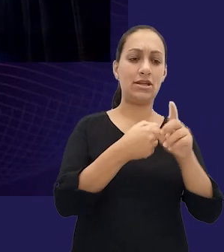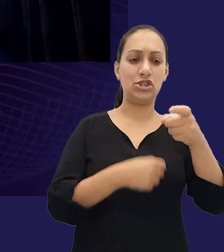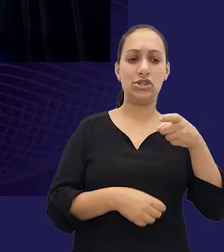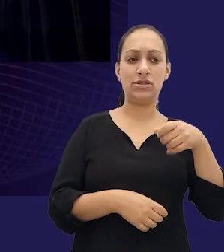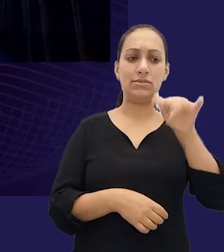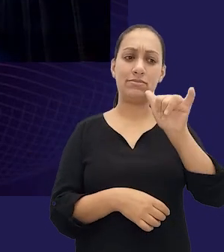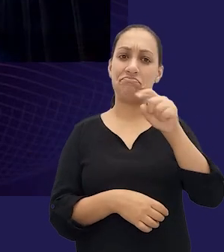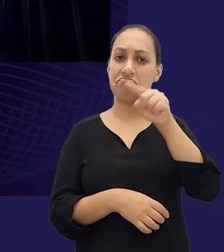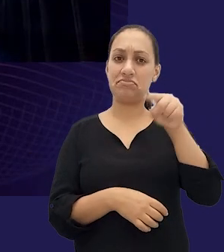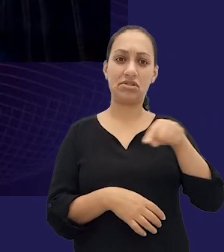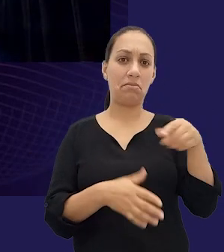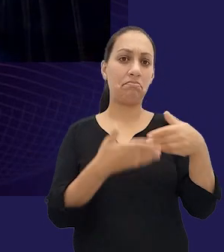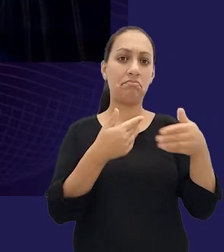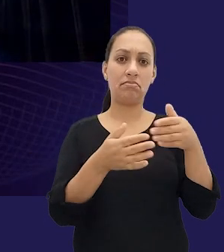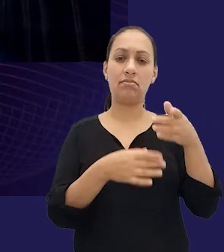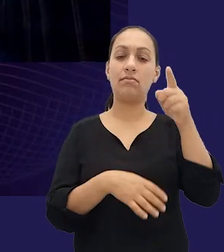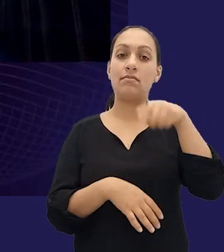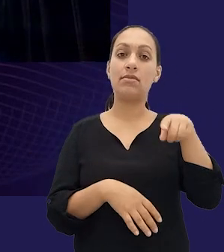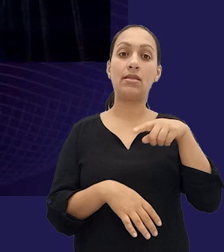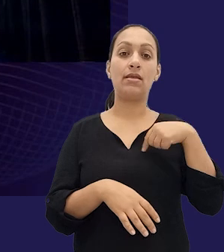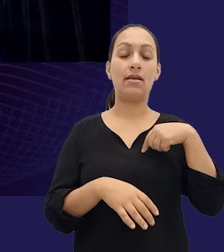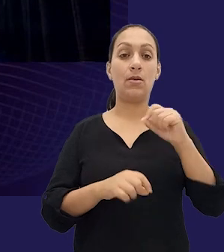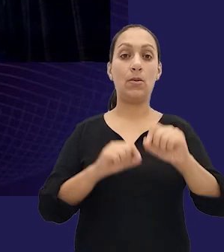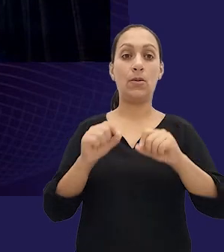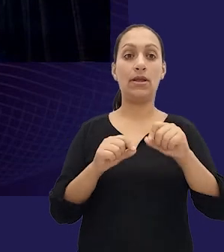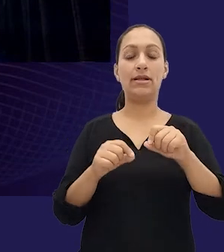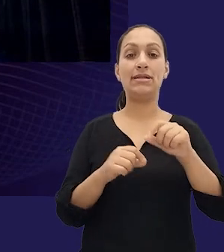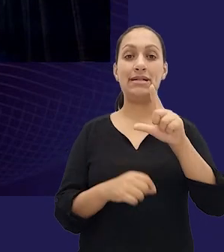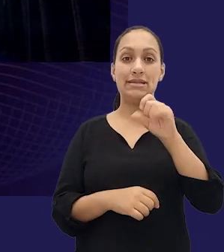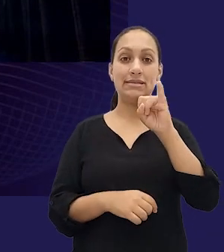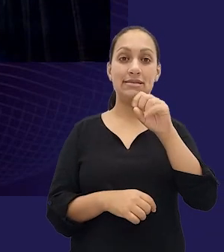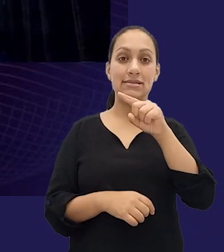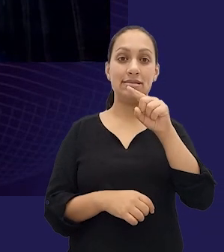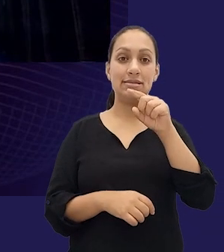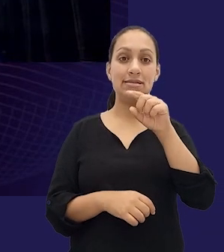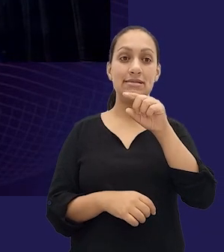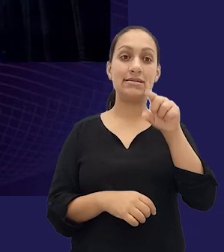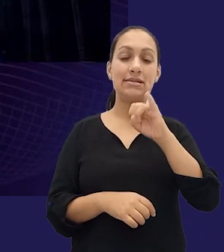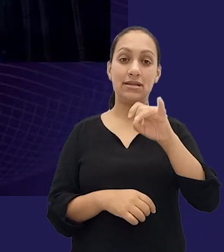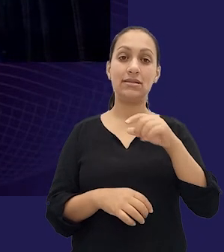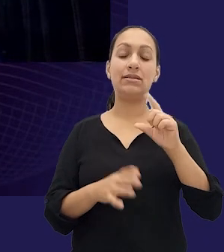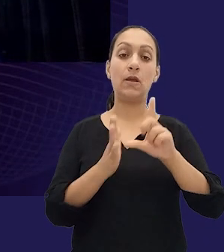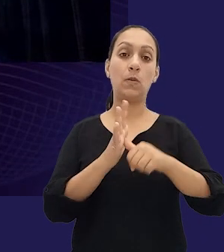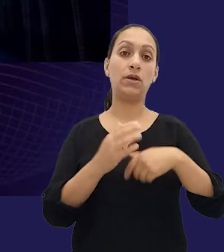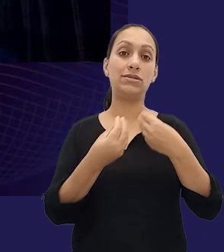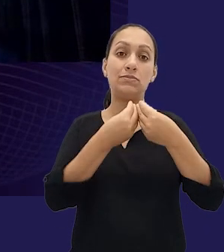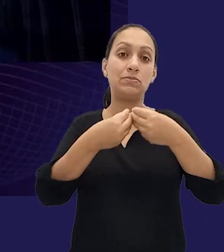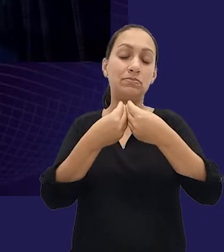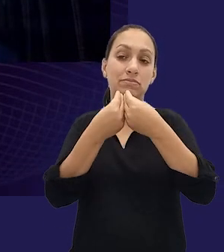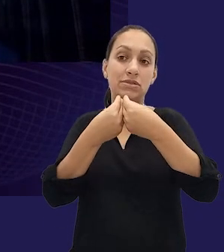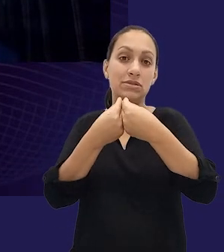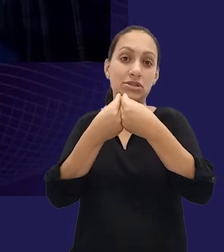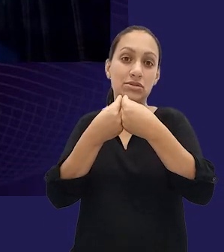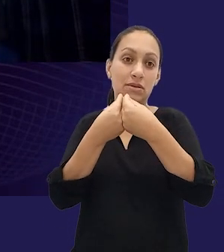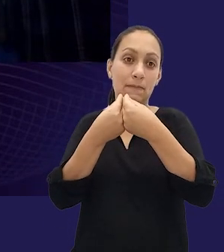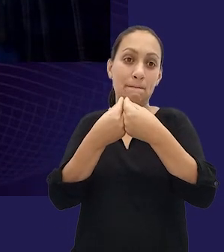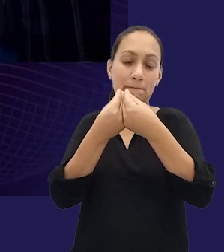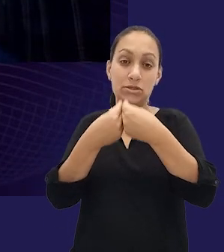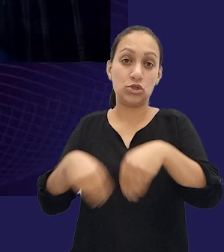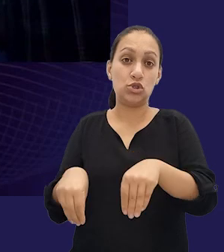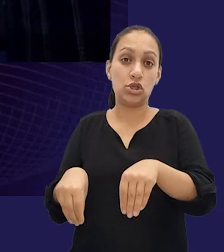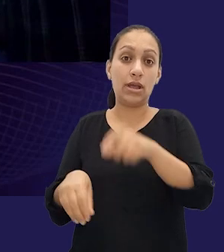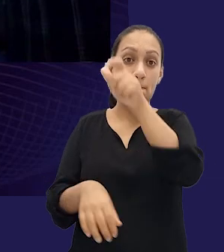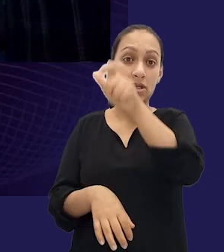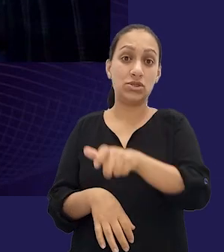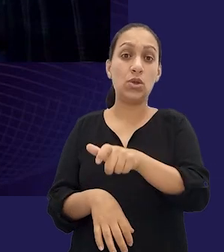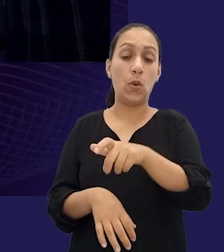Y, Z, enfim, causaria a lise dessas bactérias e nenhum prejuízo para o hospedeiro, eu digo para o indivíduo,